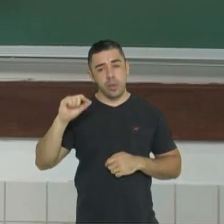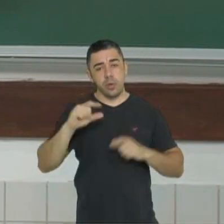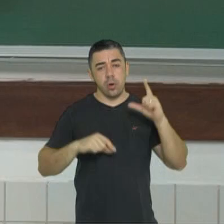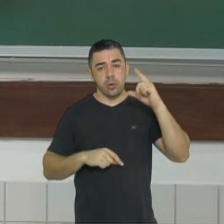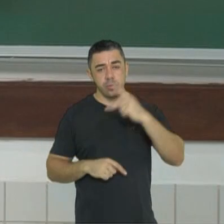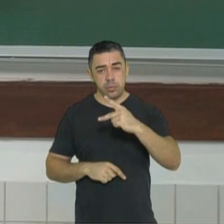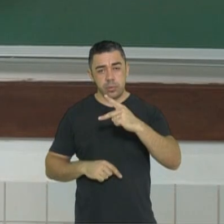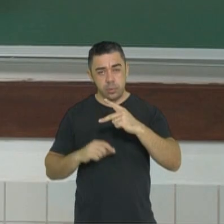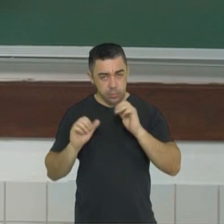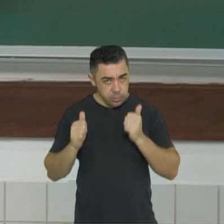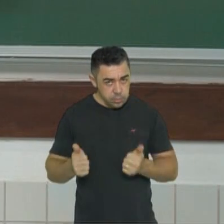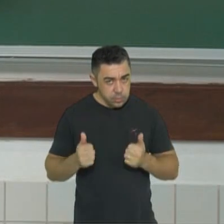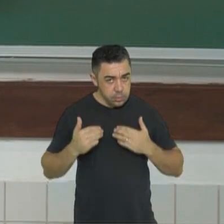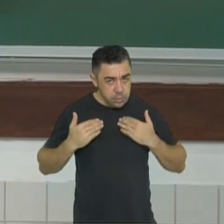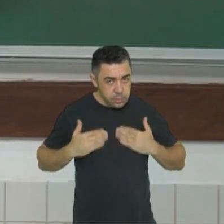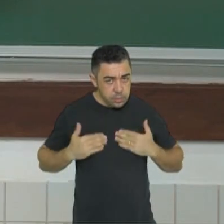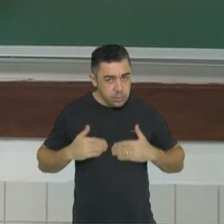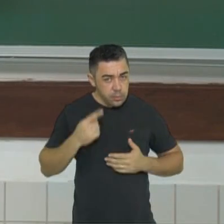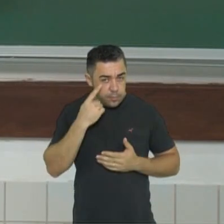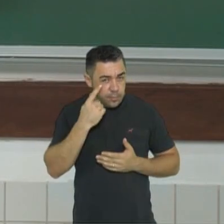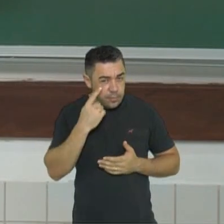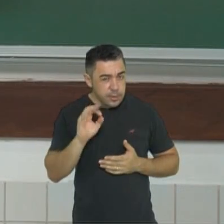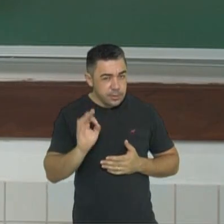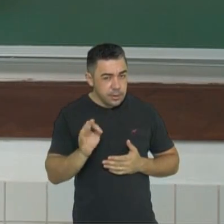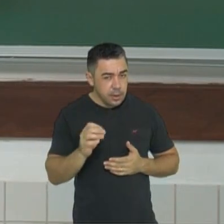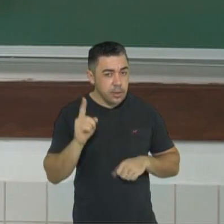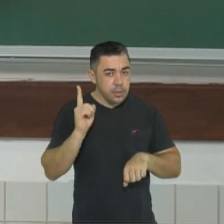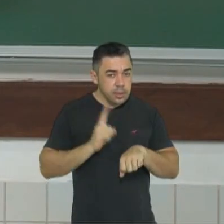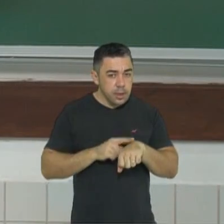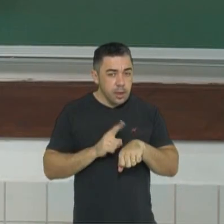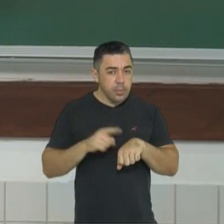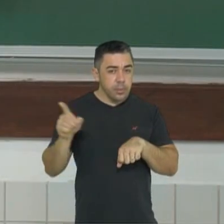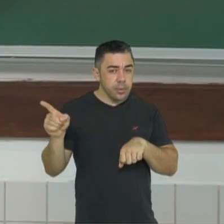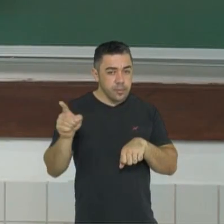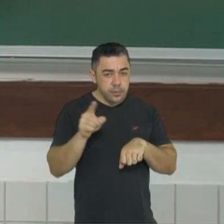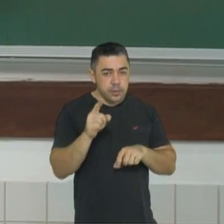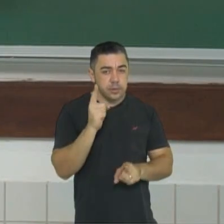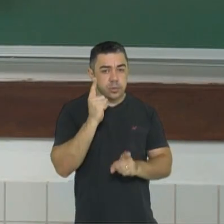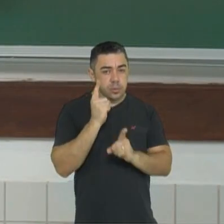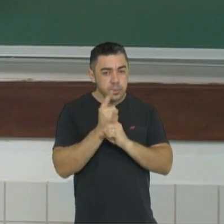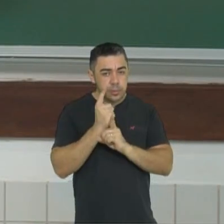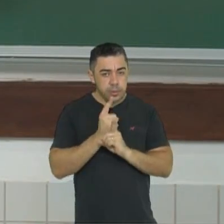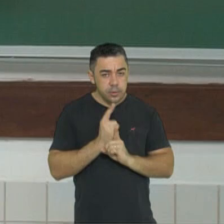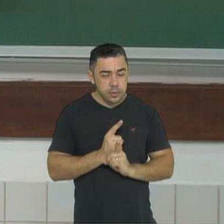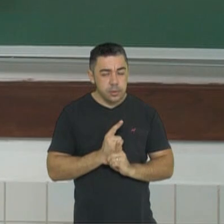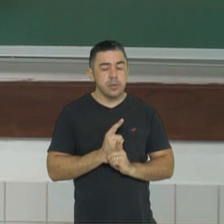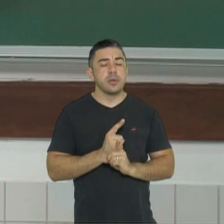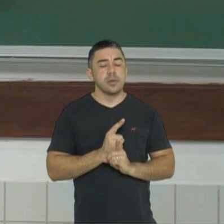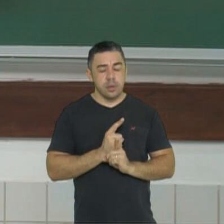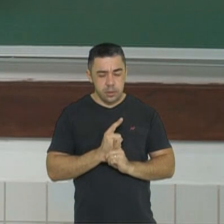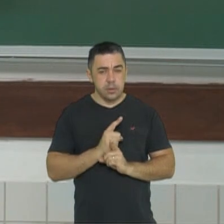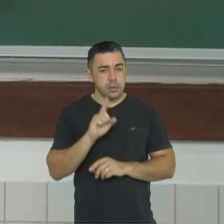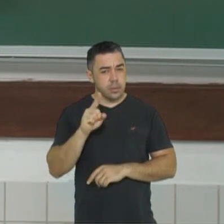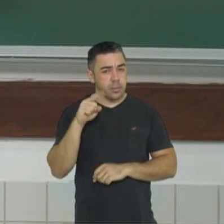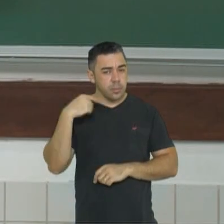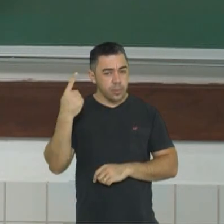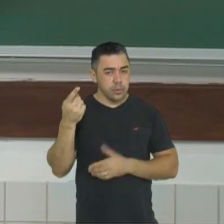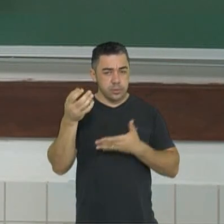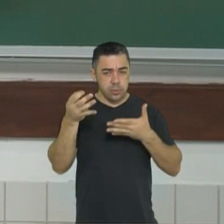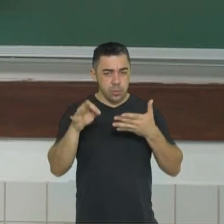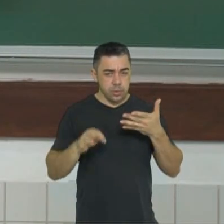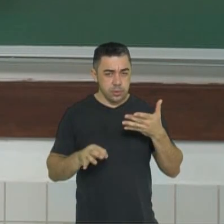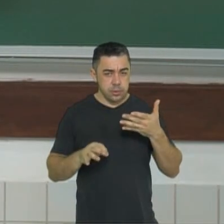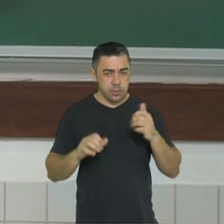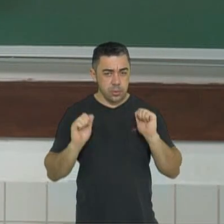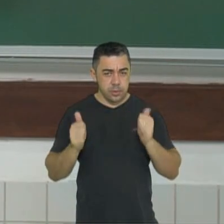Tranquilo então vamos ver se tá tranquilo mesmo eu vou dar um tempo para vocês eles responderem e depois a